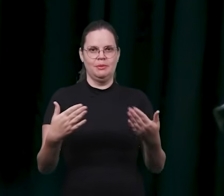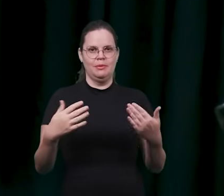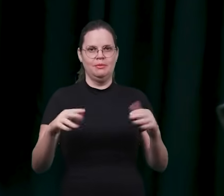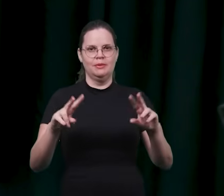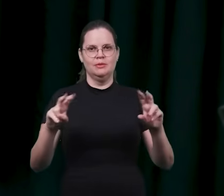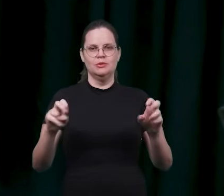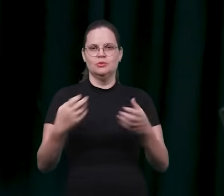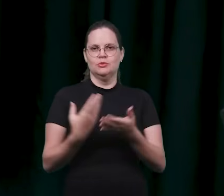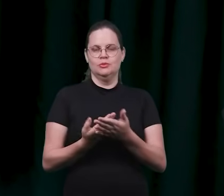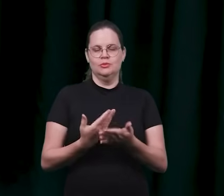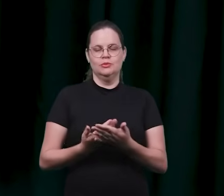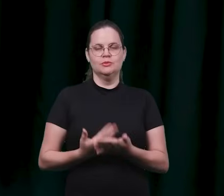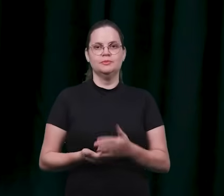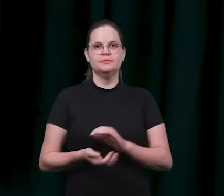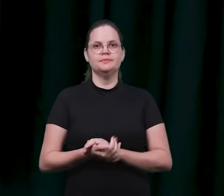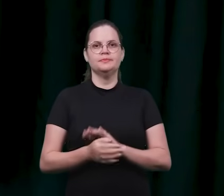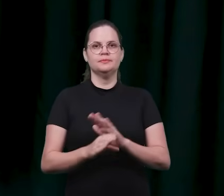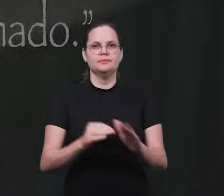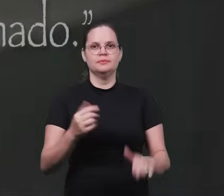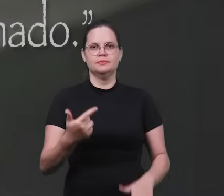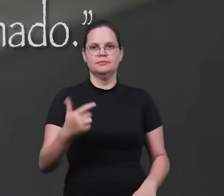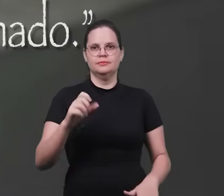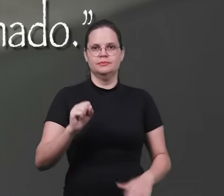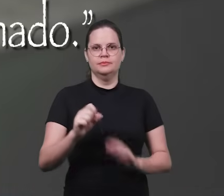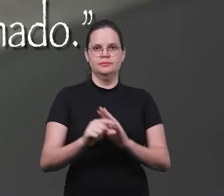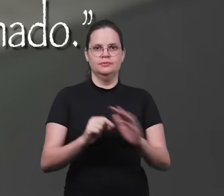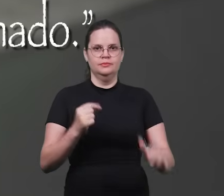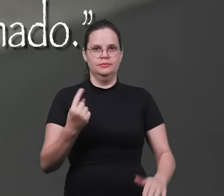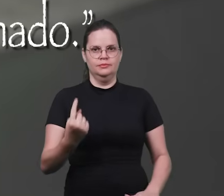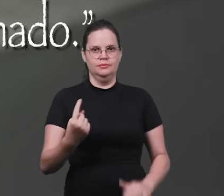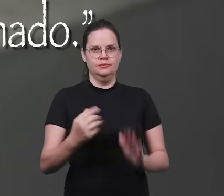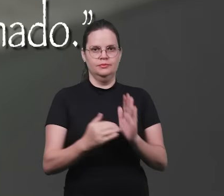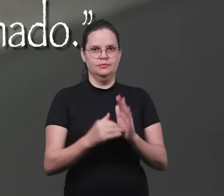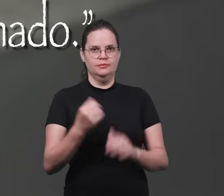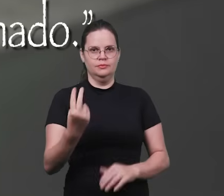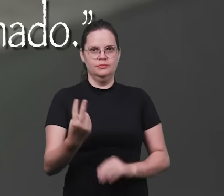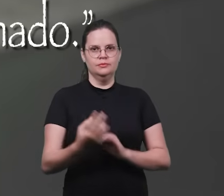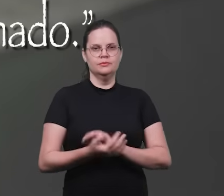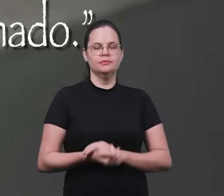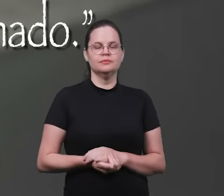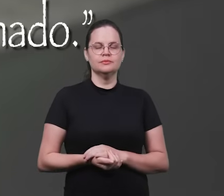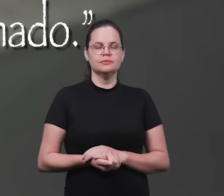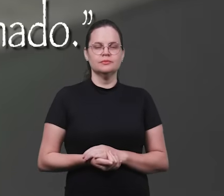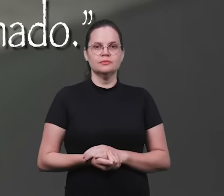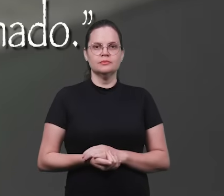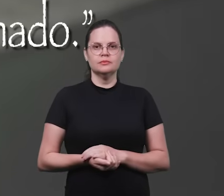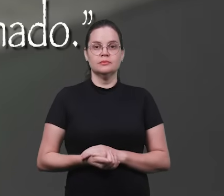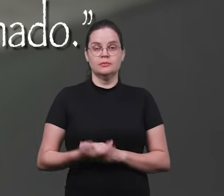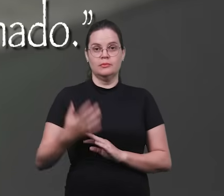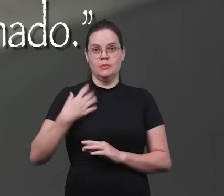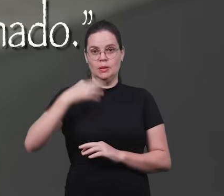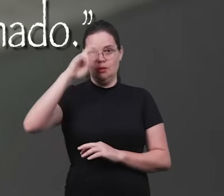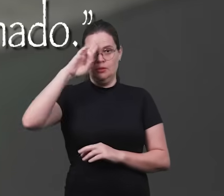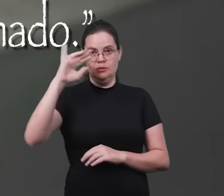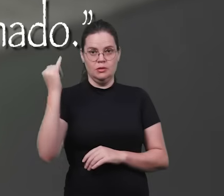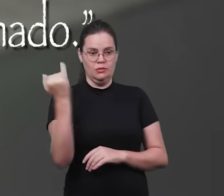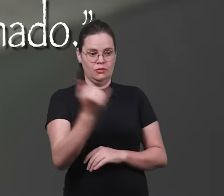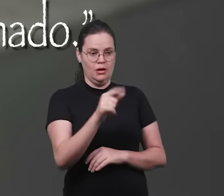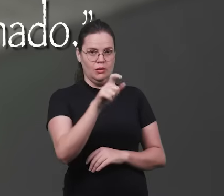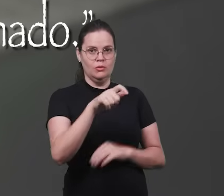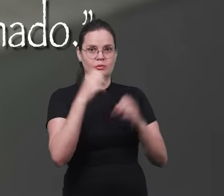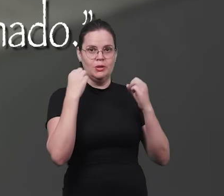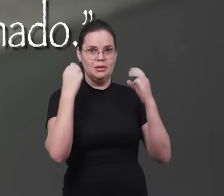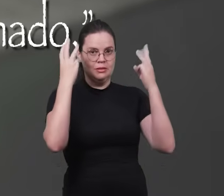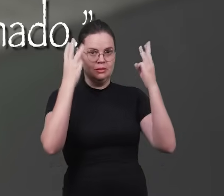nossa conversa. Do capítulo 28 é o versículo 1 que diz assim: Falou mais o Senhor a Moisés